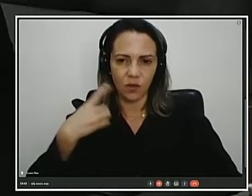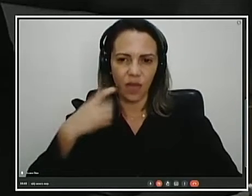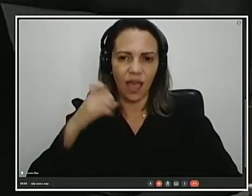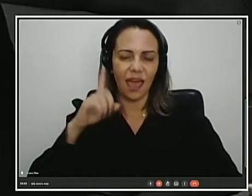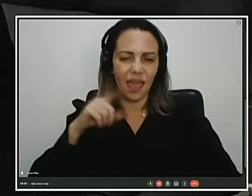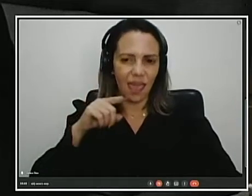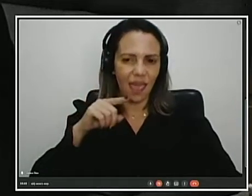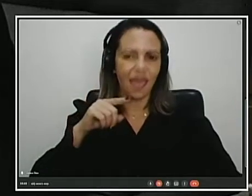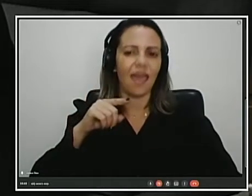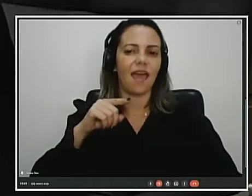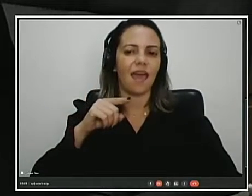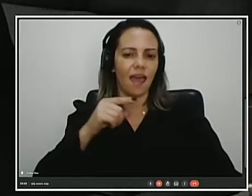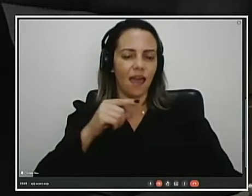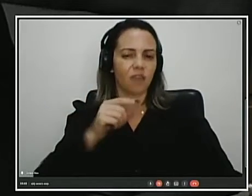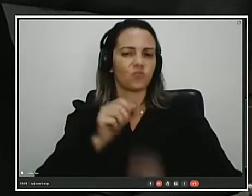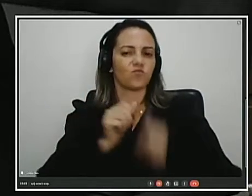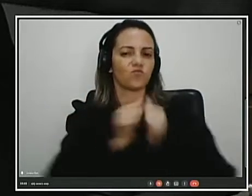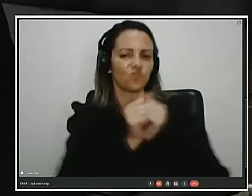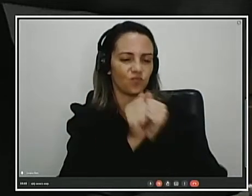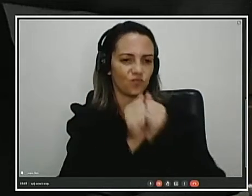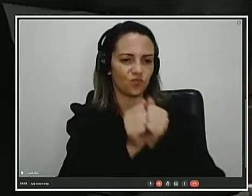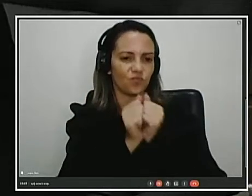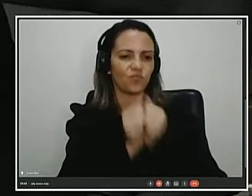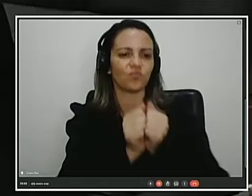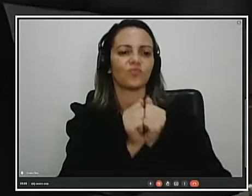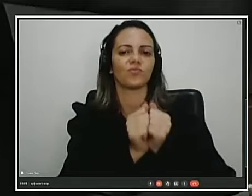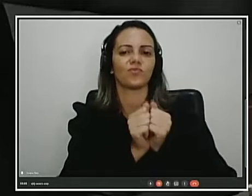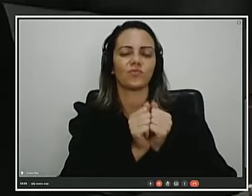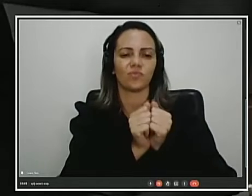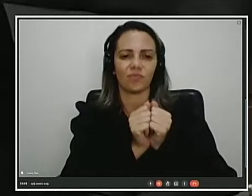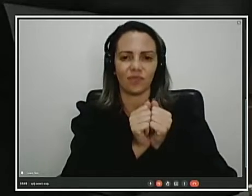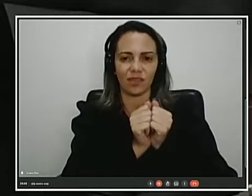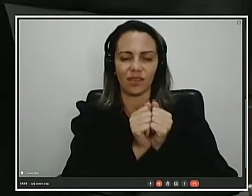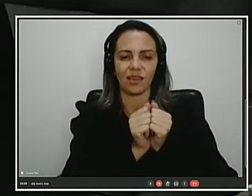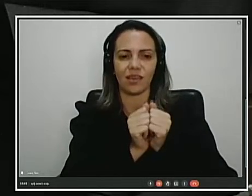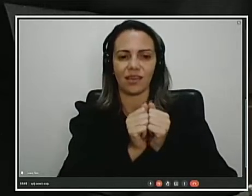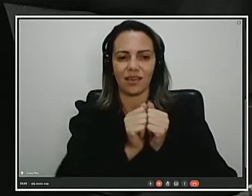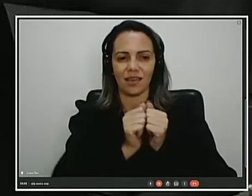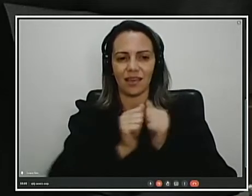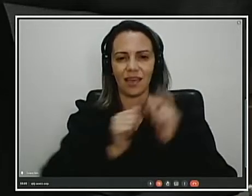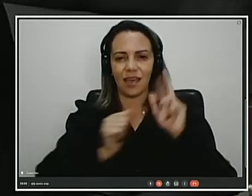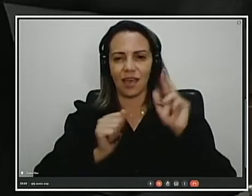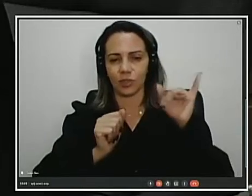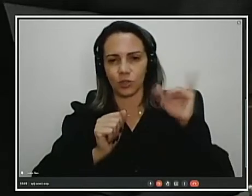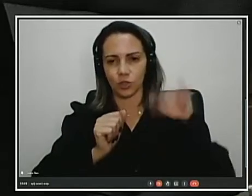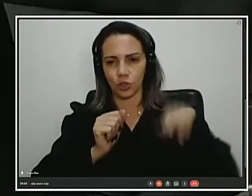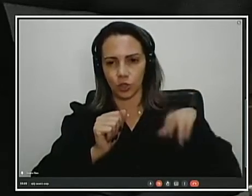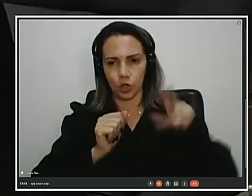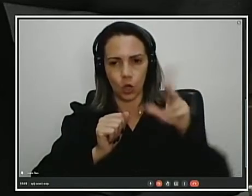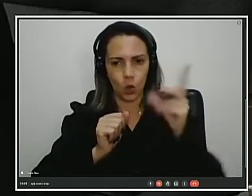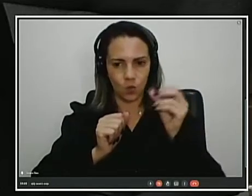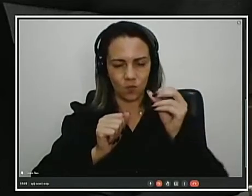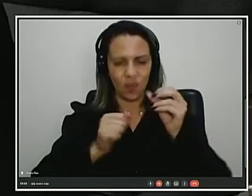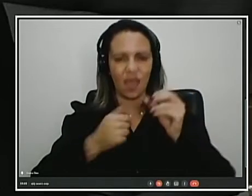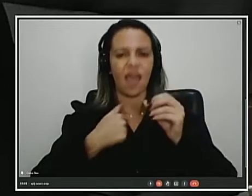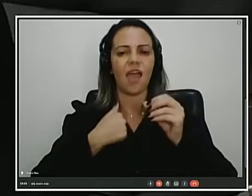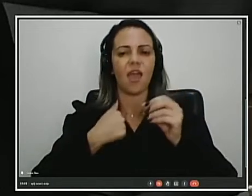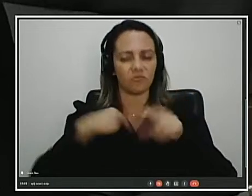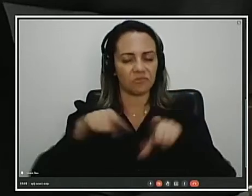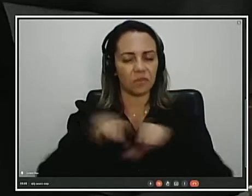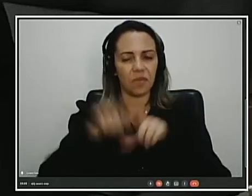bem pelo nosso amigo Zé Pedro eu também acredito Zé Pedro que o Ratinho Junior é